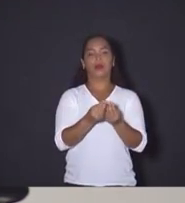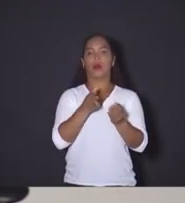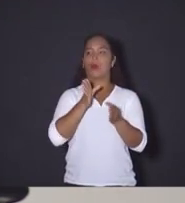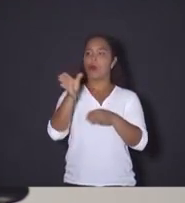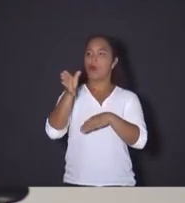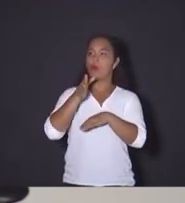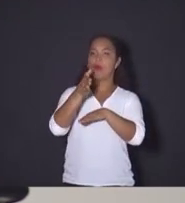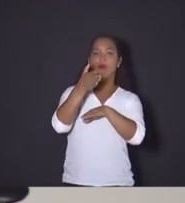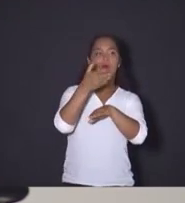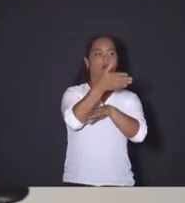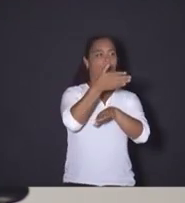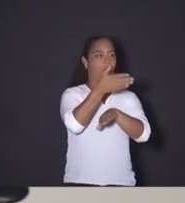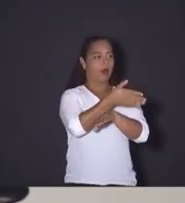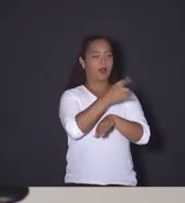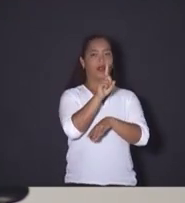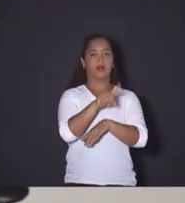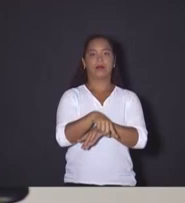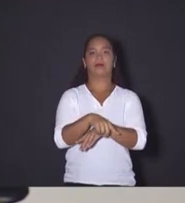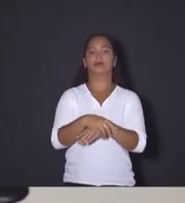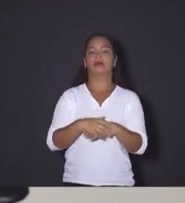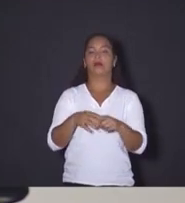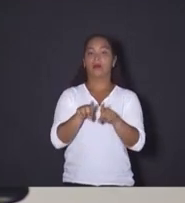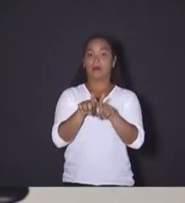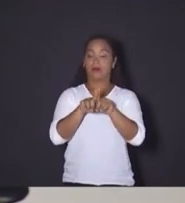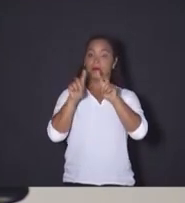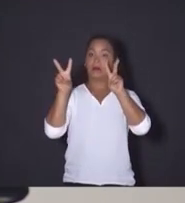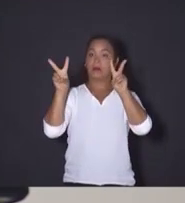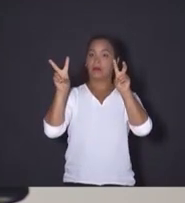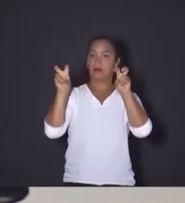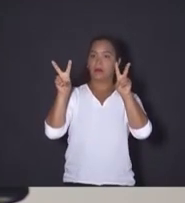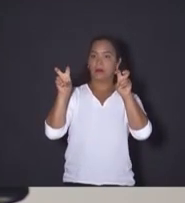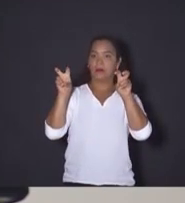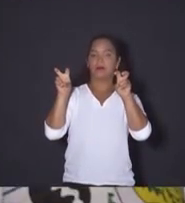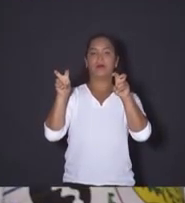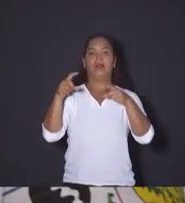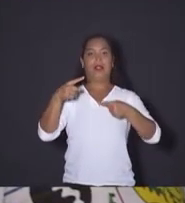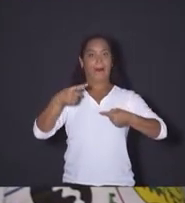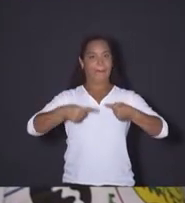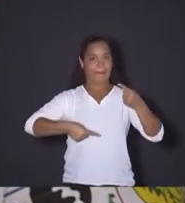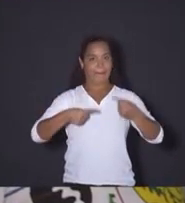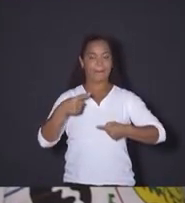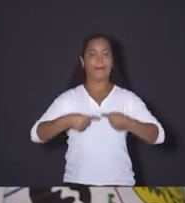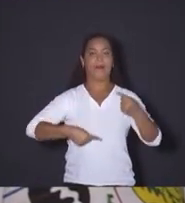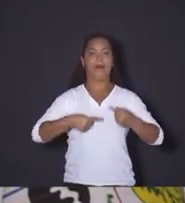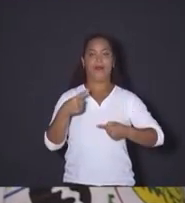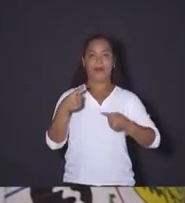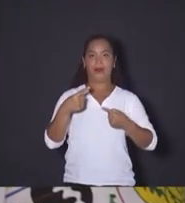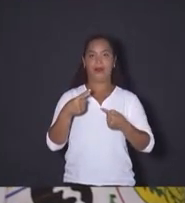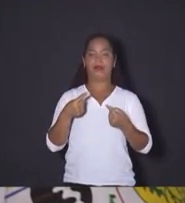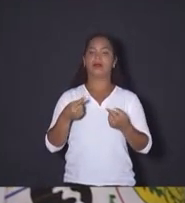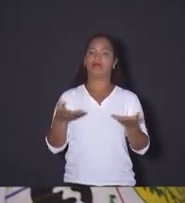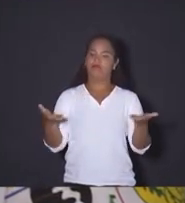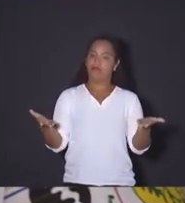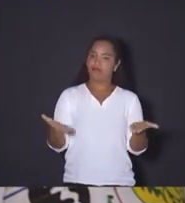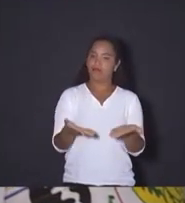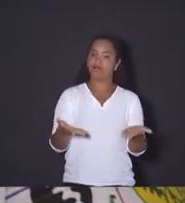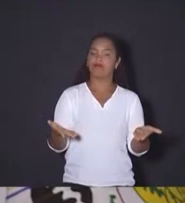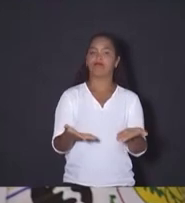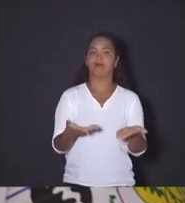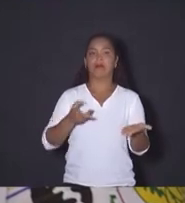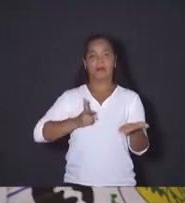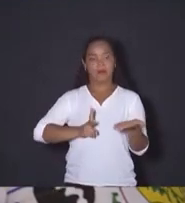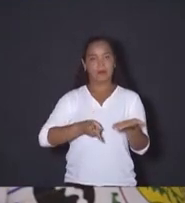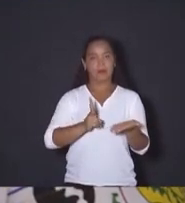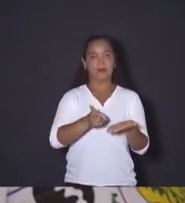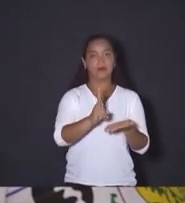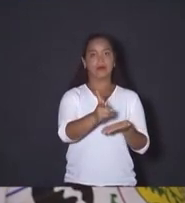todos os momentos e principalmente com o tema né polêmico um tema atual um tema constante o